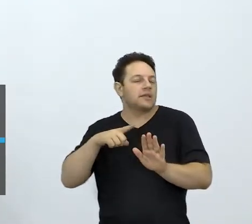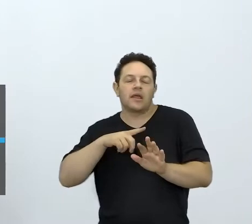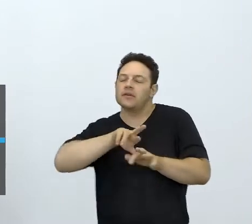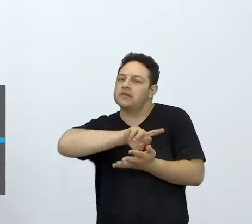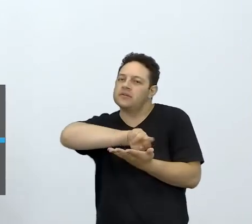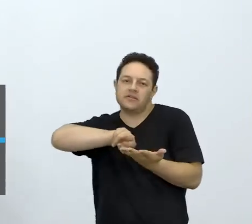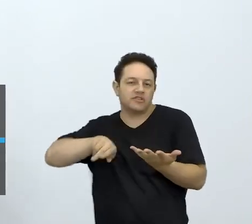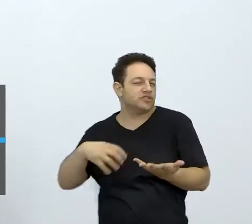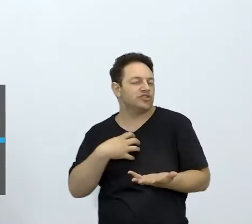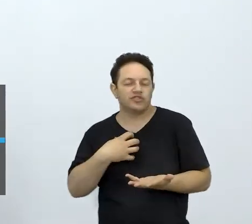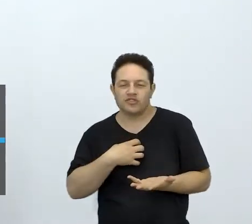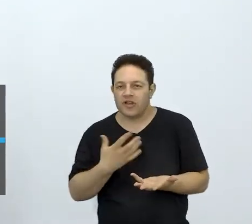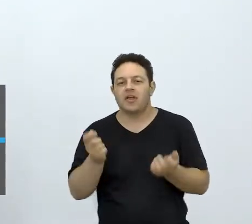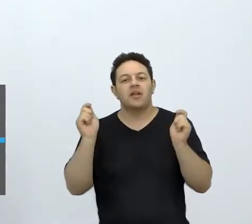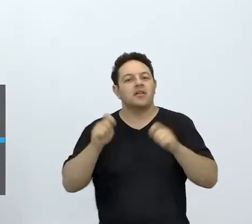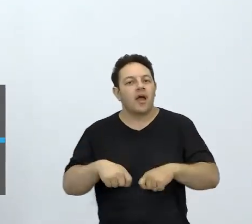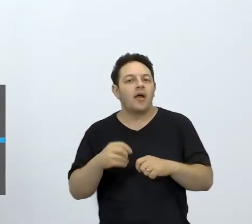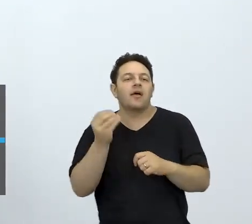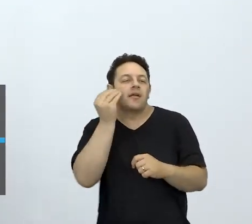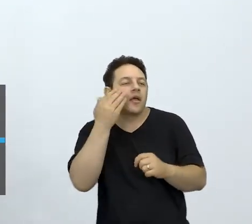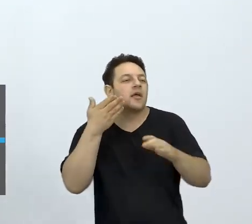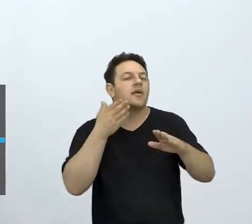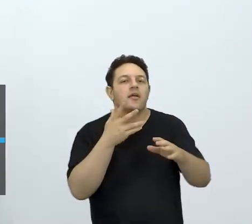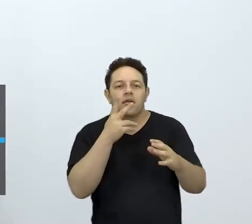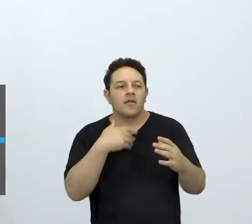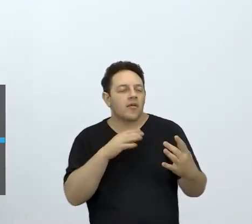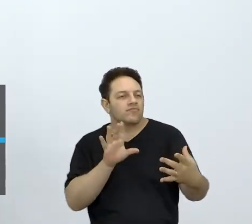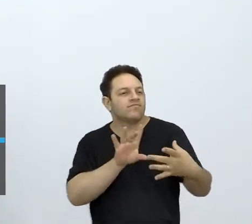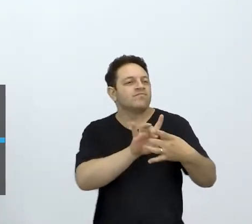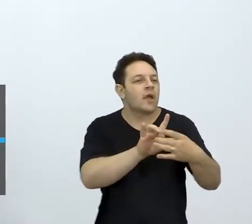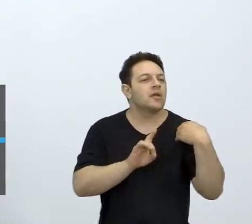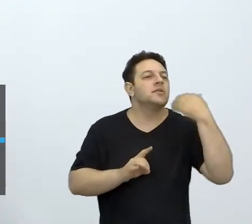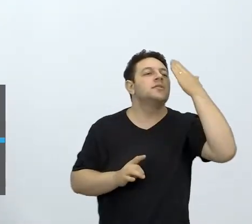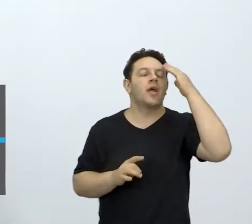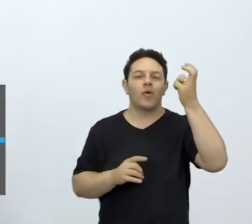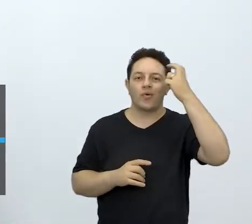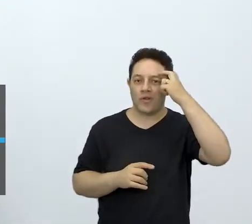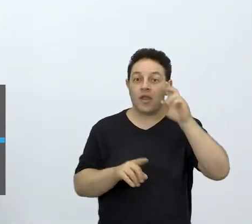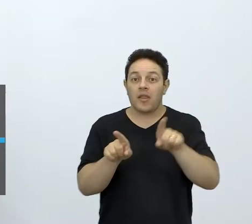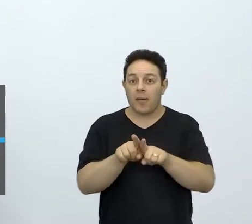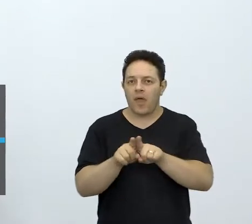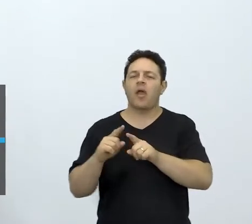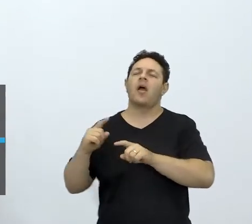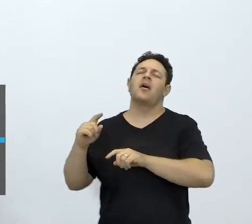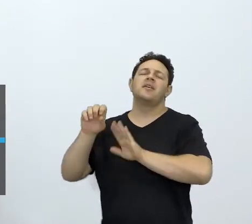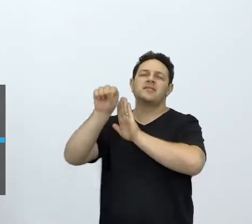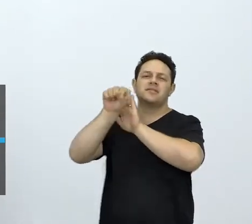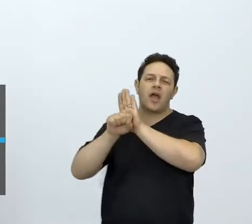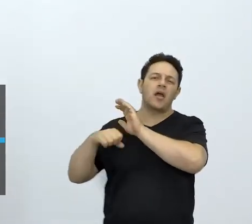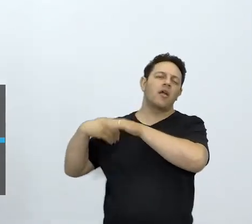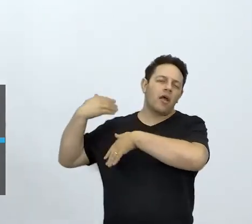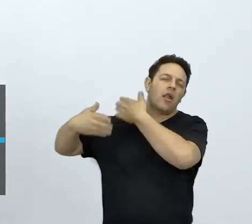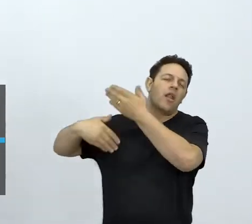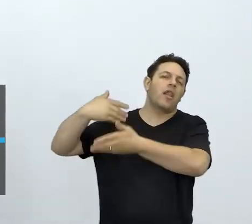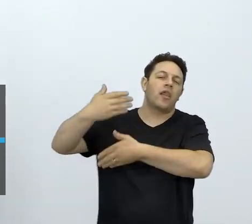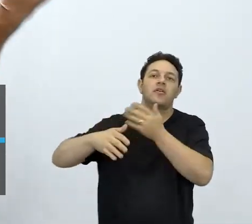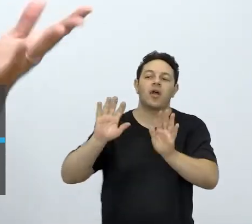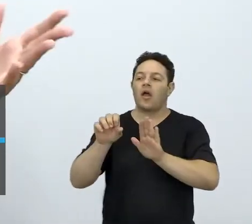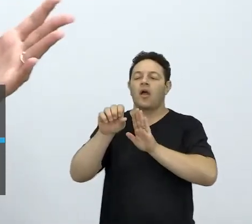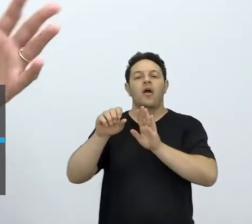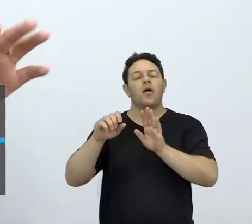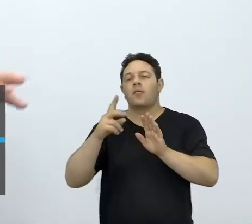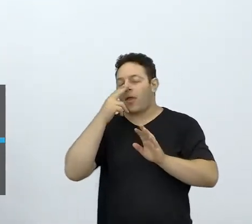interpretações, maneiras, né, de chegar até a cultura. O conceito de cultura já mudou ao longo do tempo, ao longo dos séculos. Né? O conceito de cultura